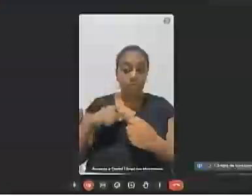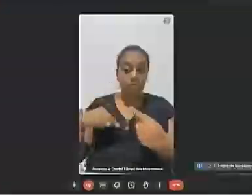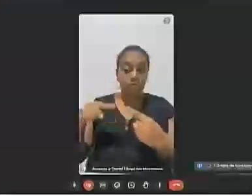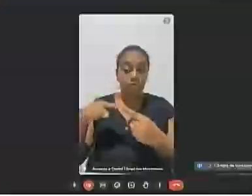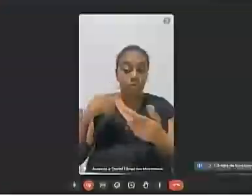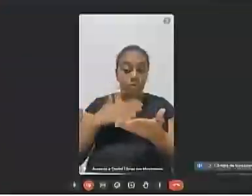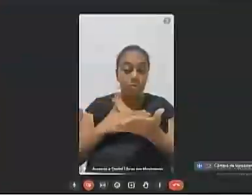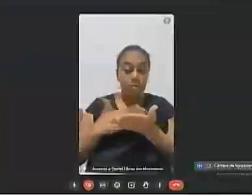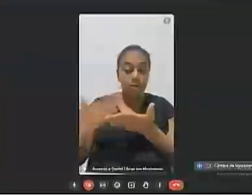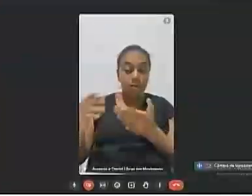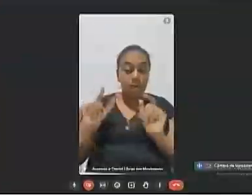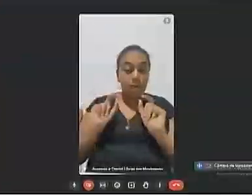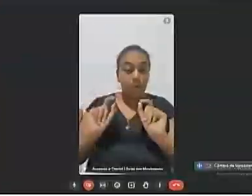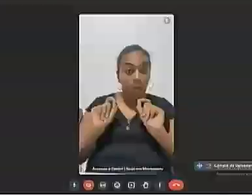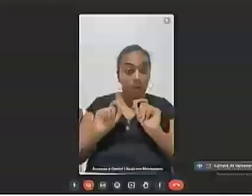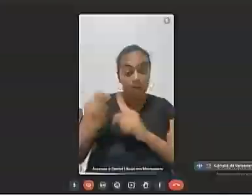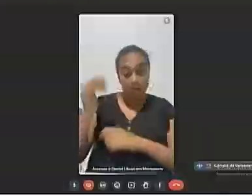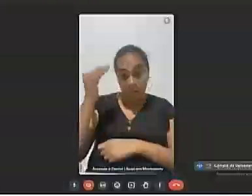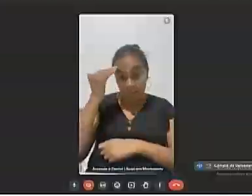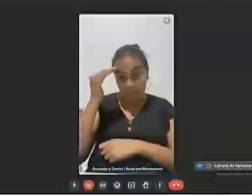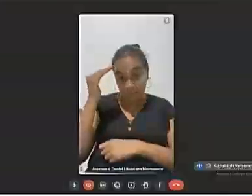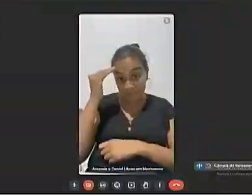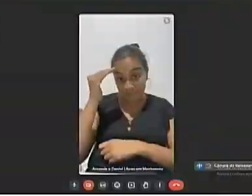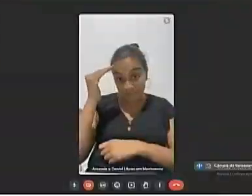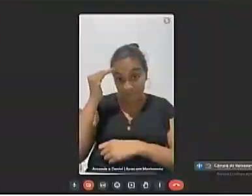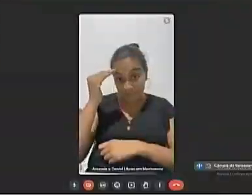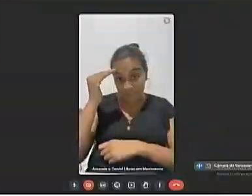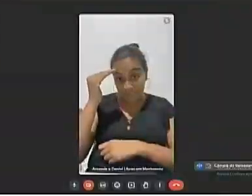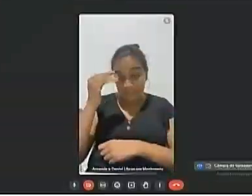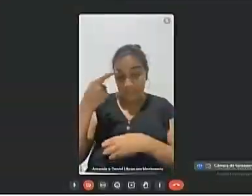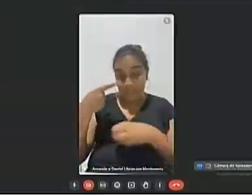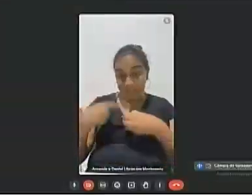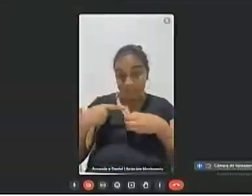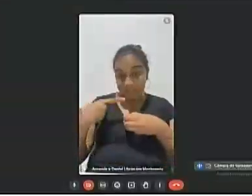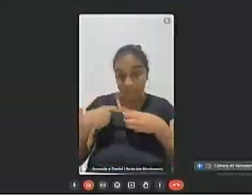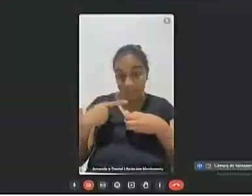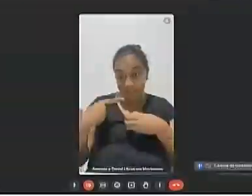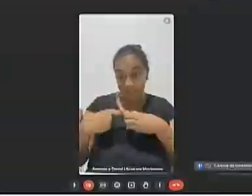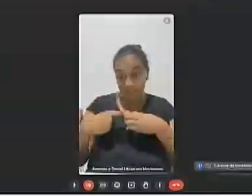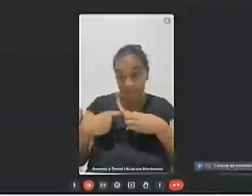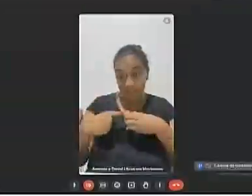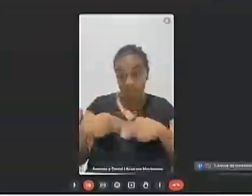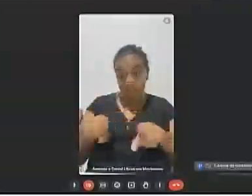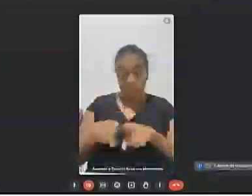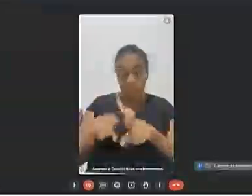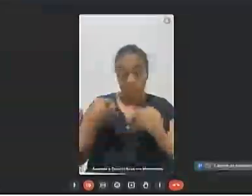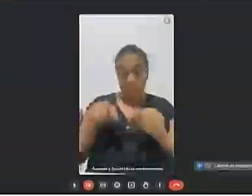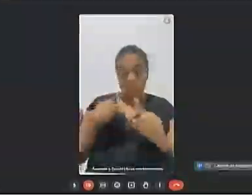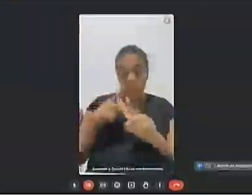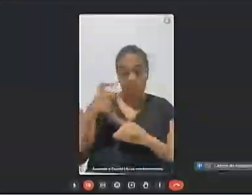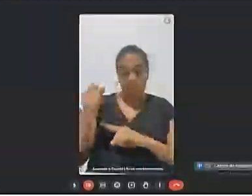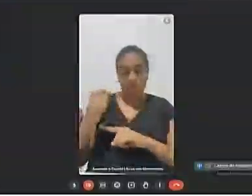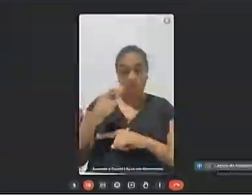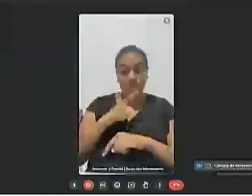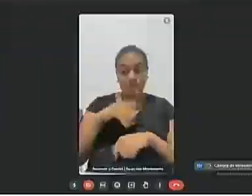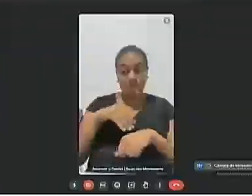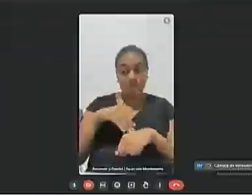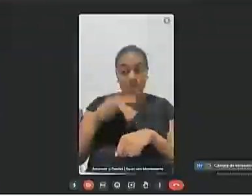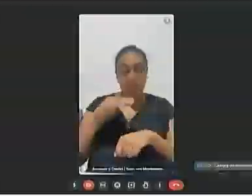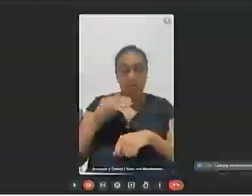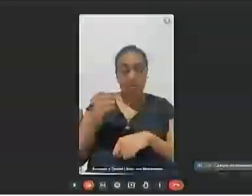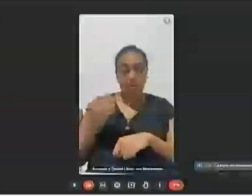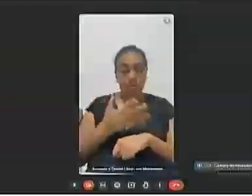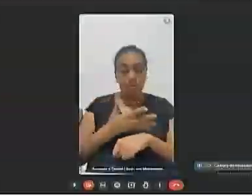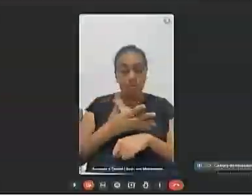inicialmente entender a causa das enchentes aqui nas cidades de Porto União e União da Vitória. E mais recentemente